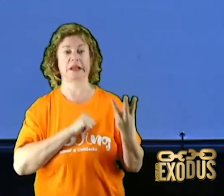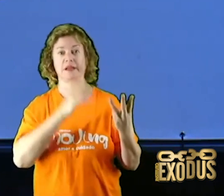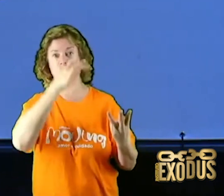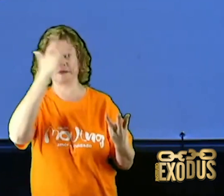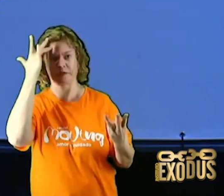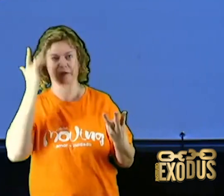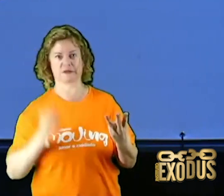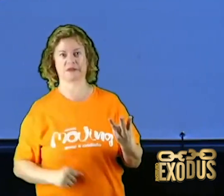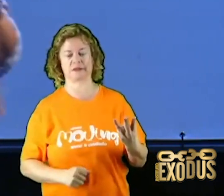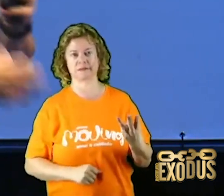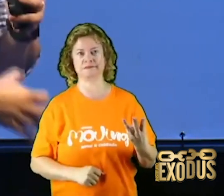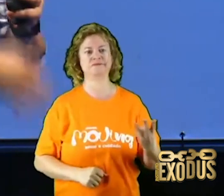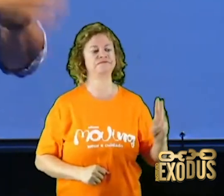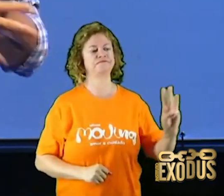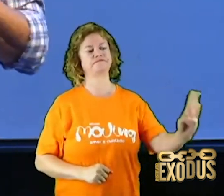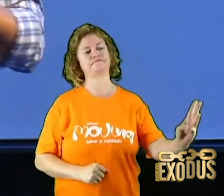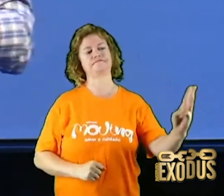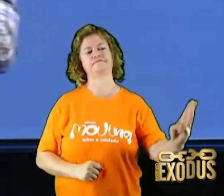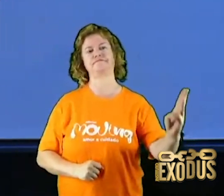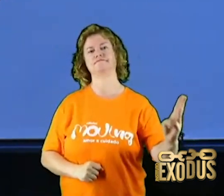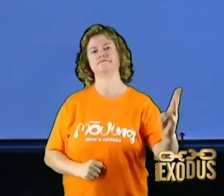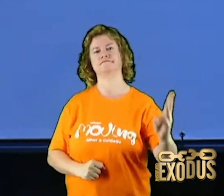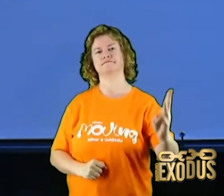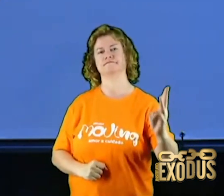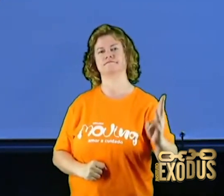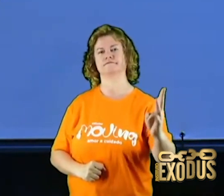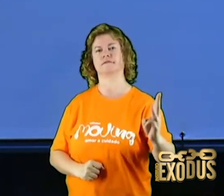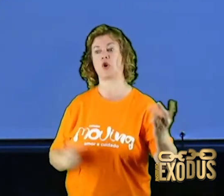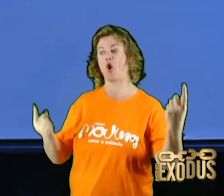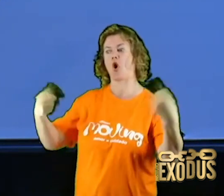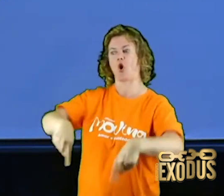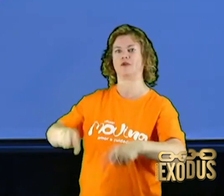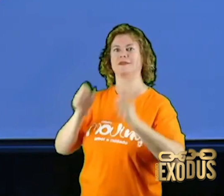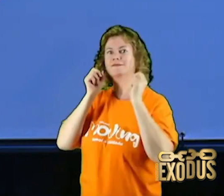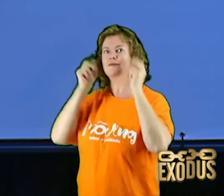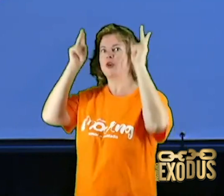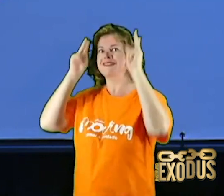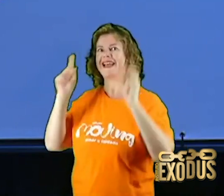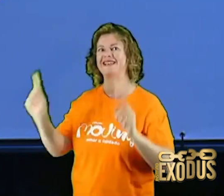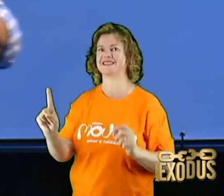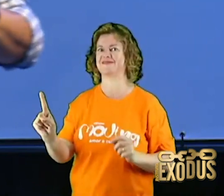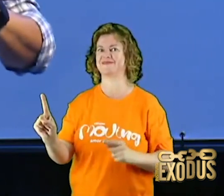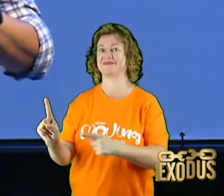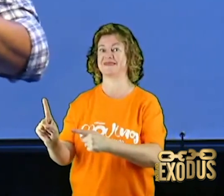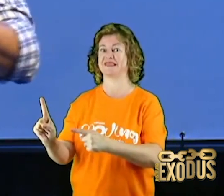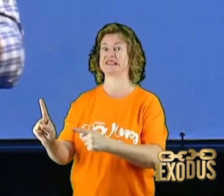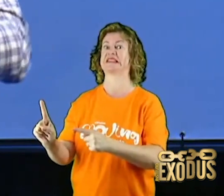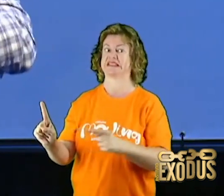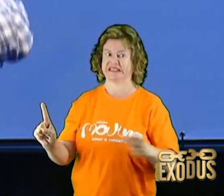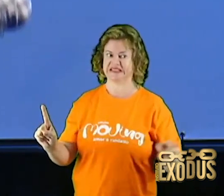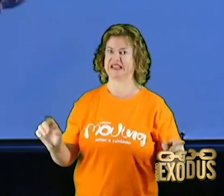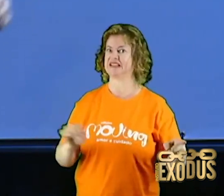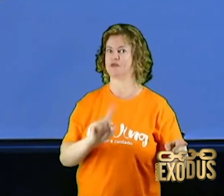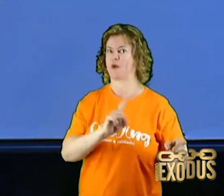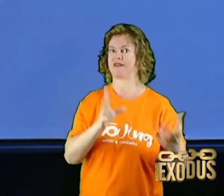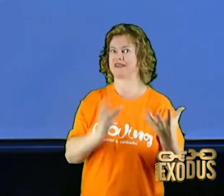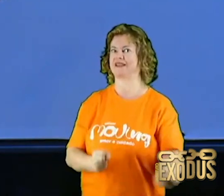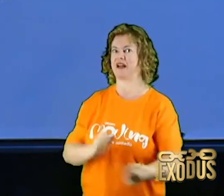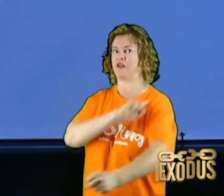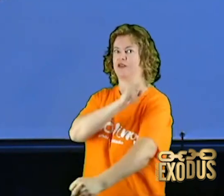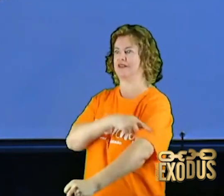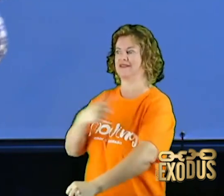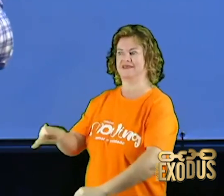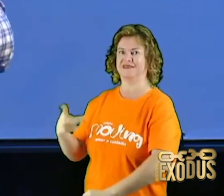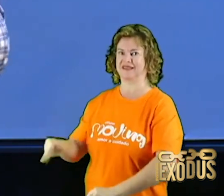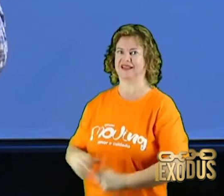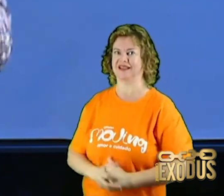contra a autoridade de quem deu, Deus deu autoridade, Moisés. Gente, aí acontece algo que nunca havia acontecido. O que é